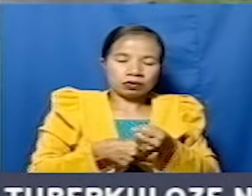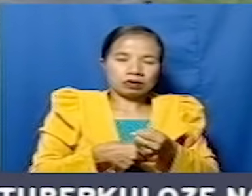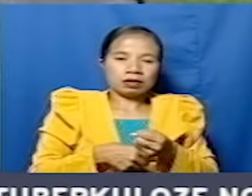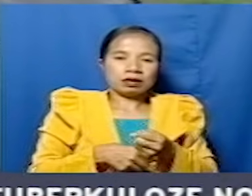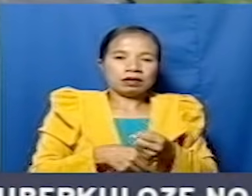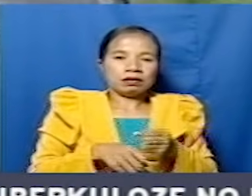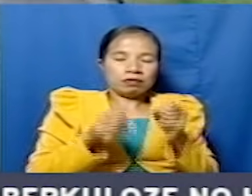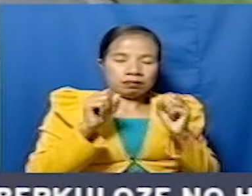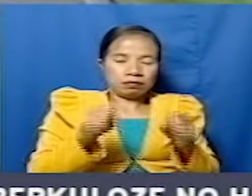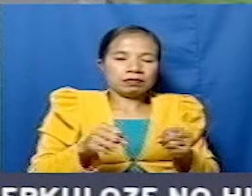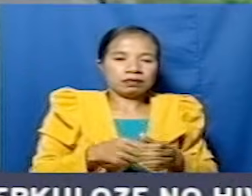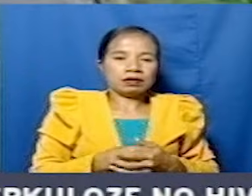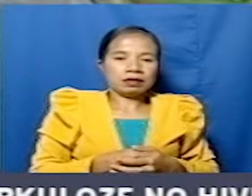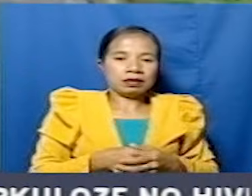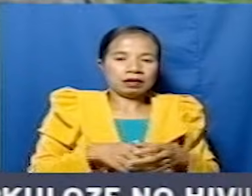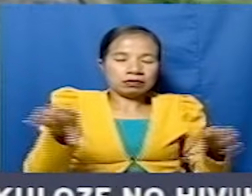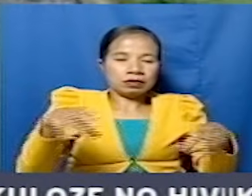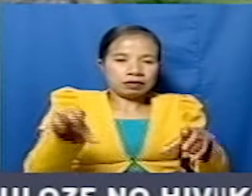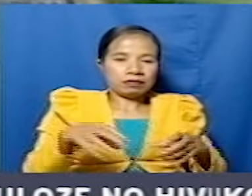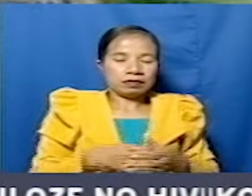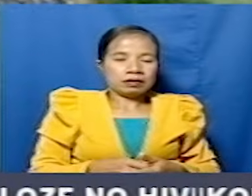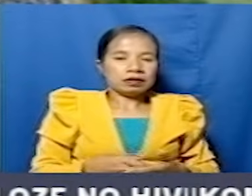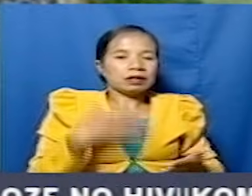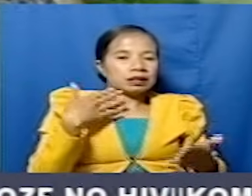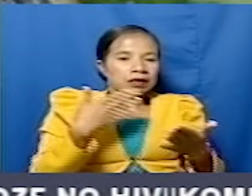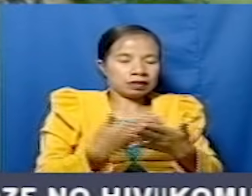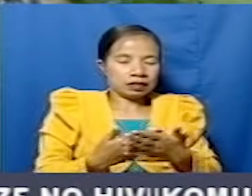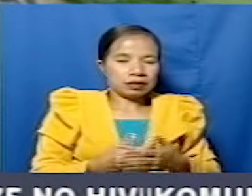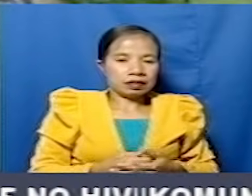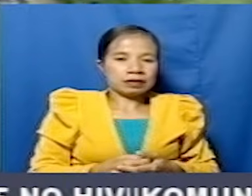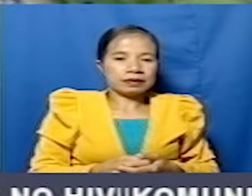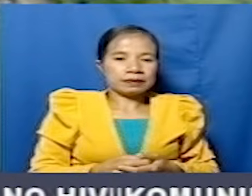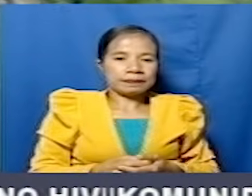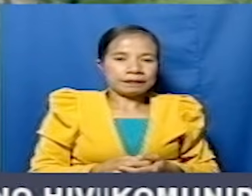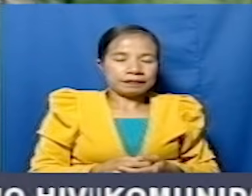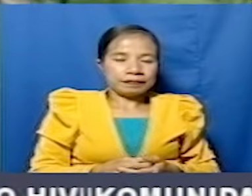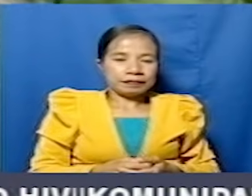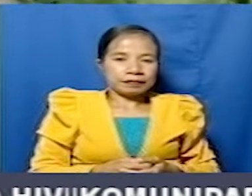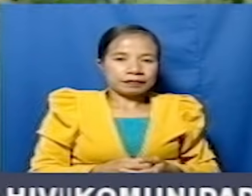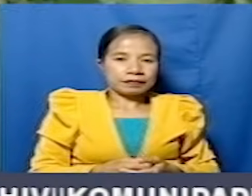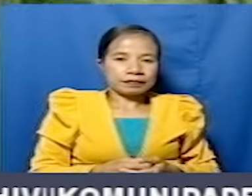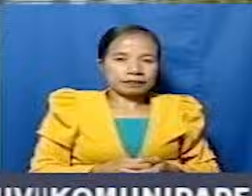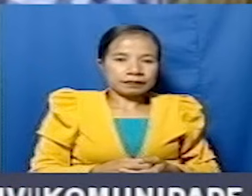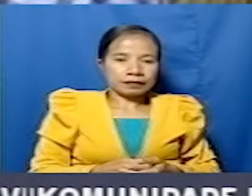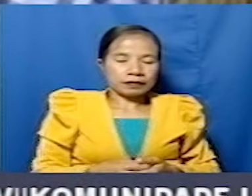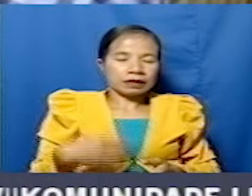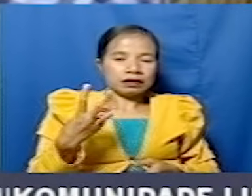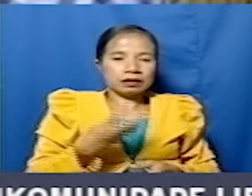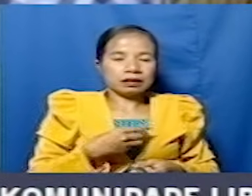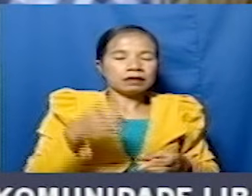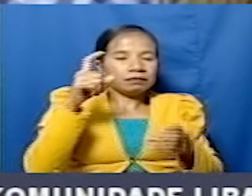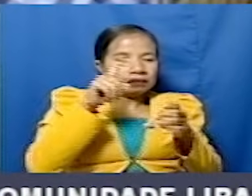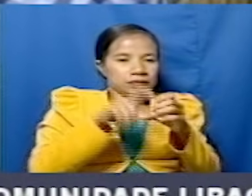bele konkretiza beneficio do povo gle beneficio sim con certeza i atu de hande ita ni mina ne